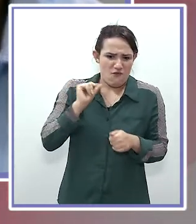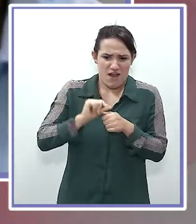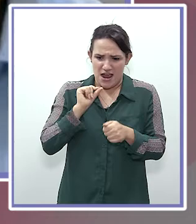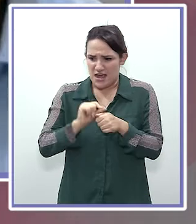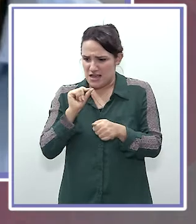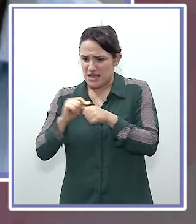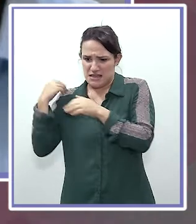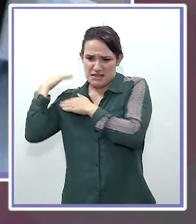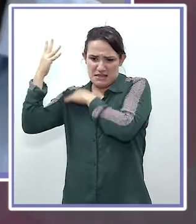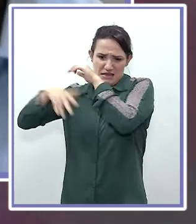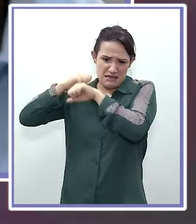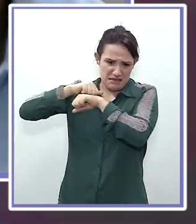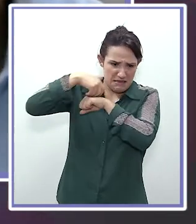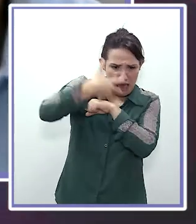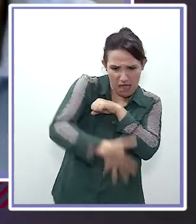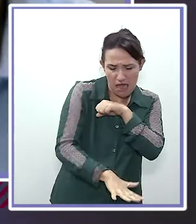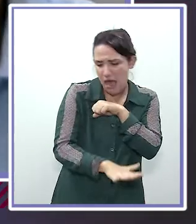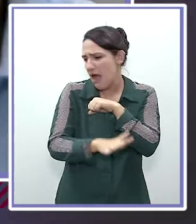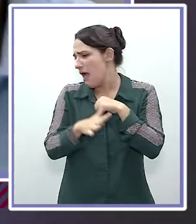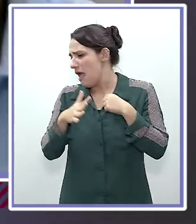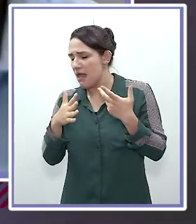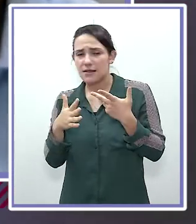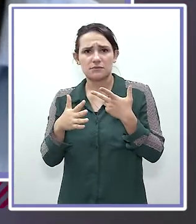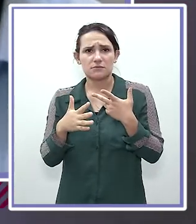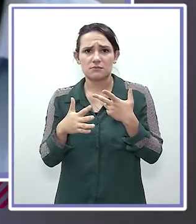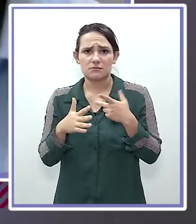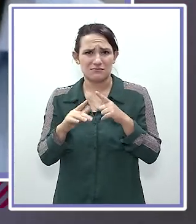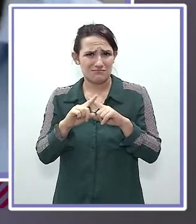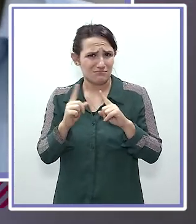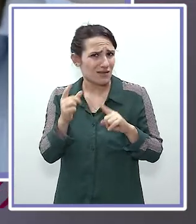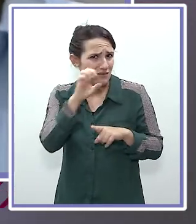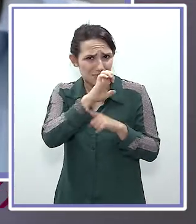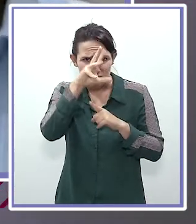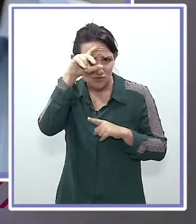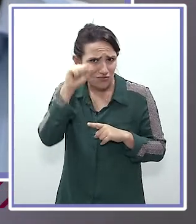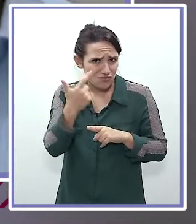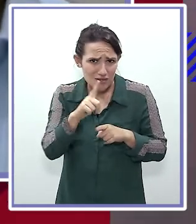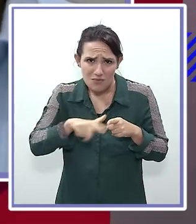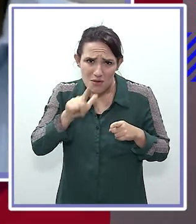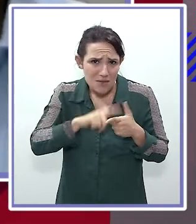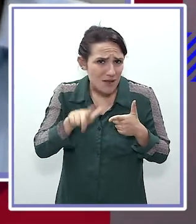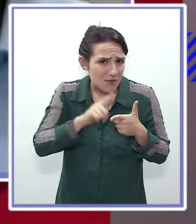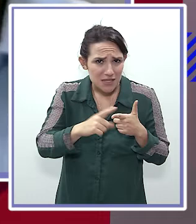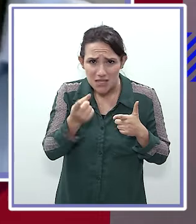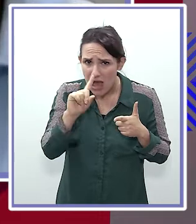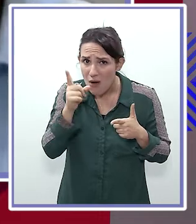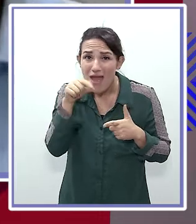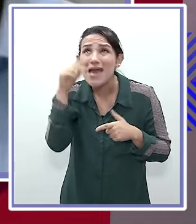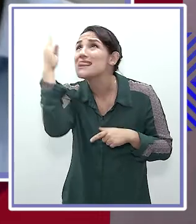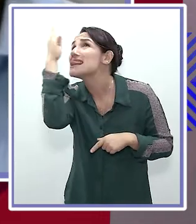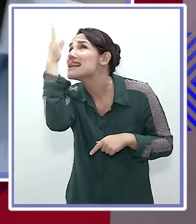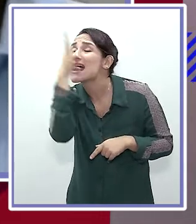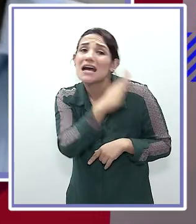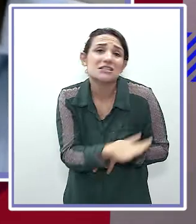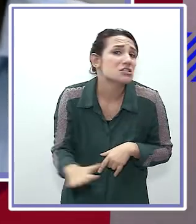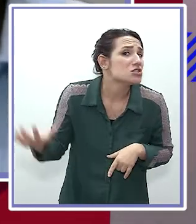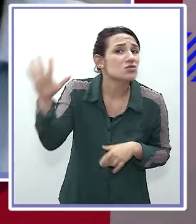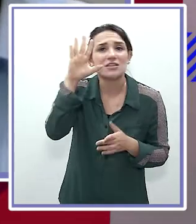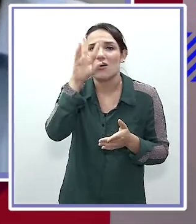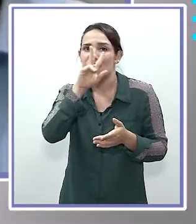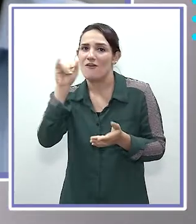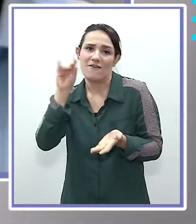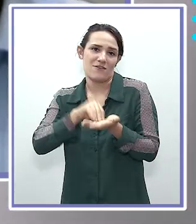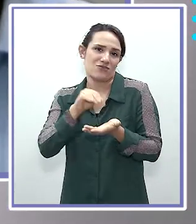Sul pensando em resolver o problema do Mato Grosso do Sul. Esse não é um problema do Mato Grosso do Sul, é um problema nacional. Então, a